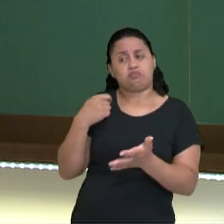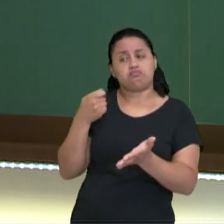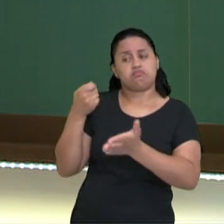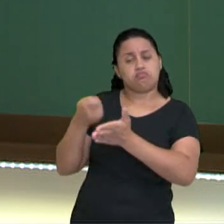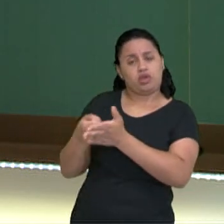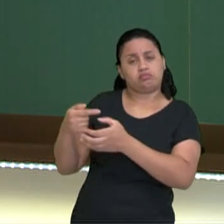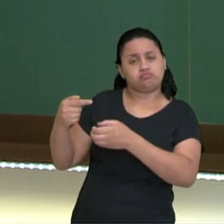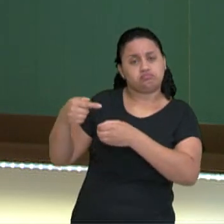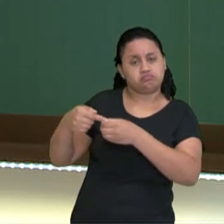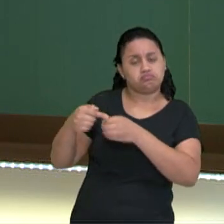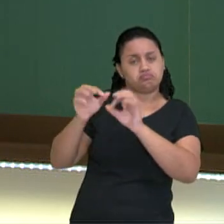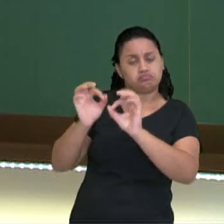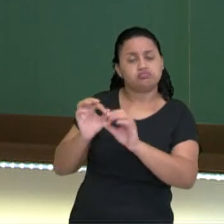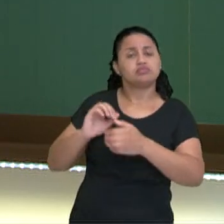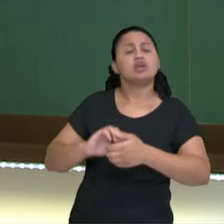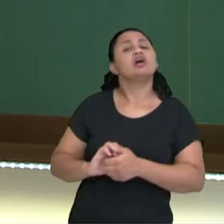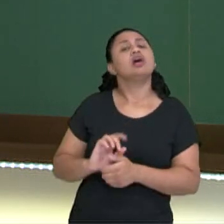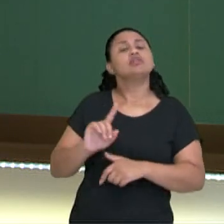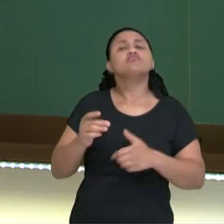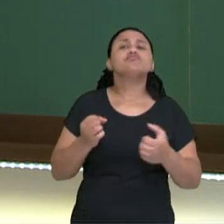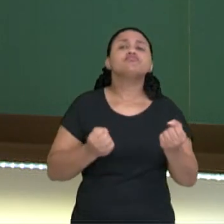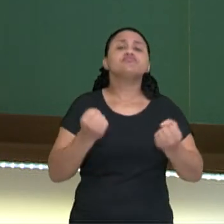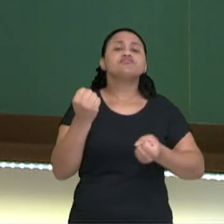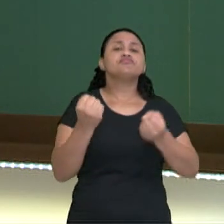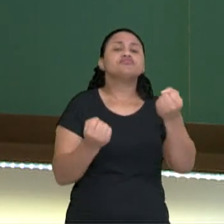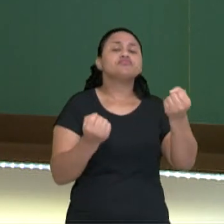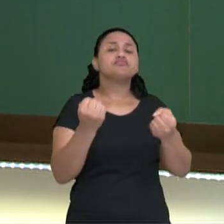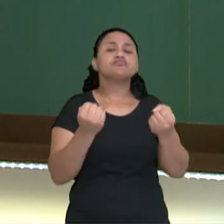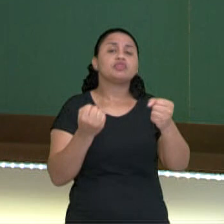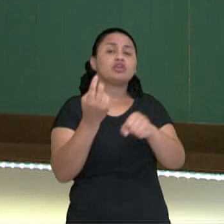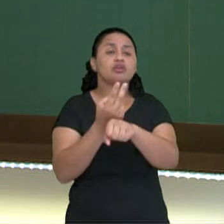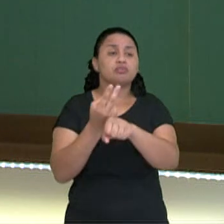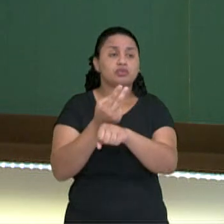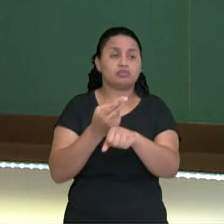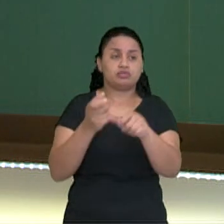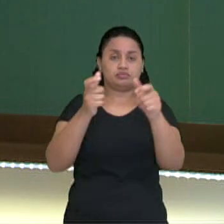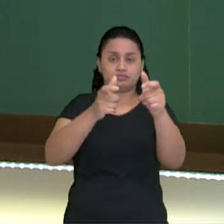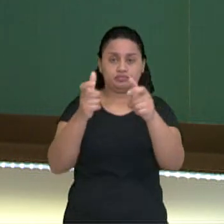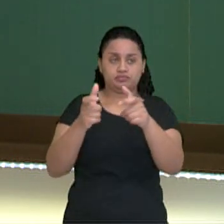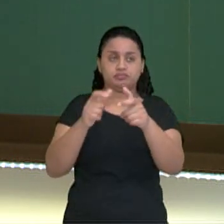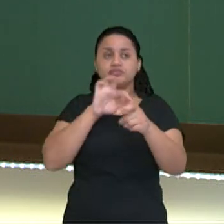pela gasolina e dirigiu em direção ao zoológico.